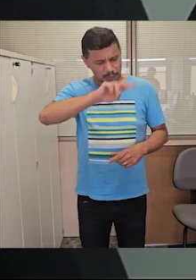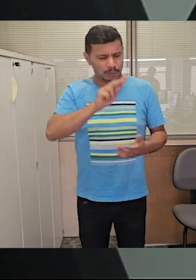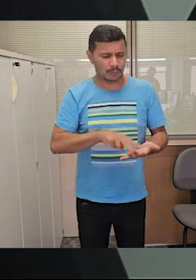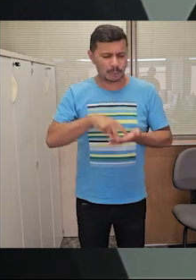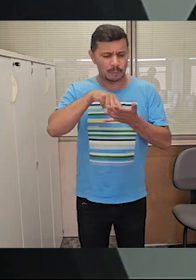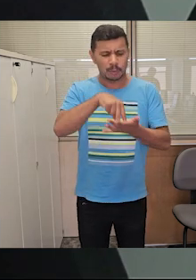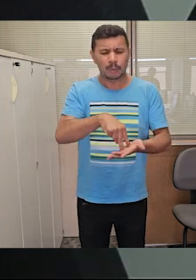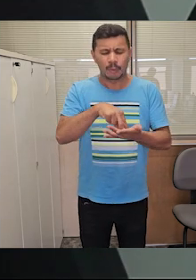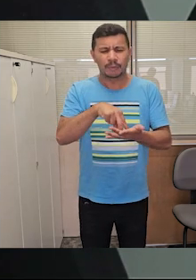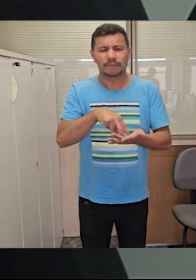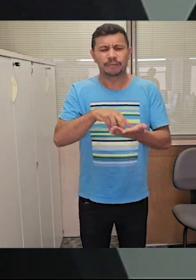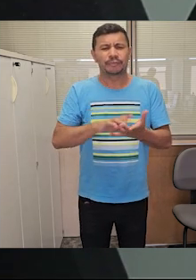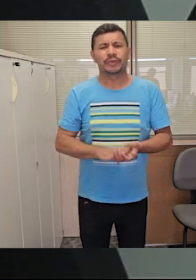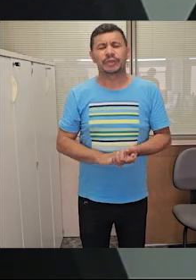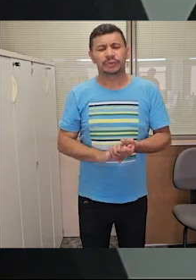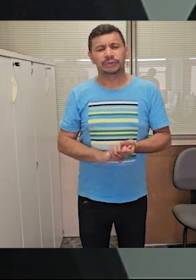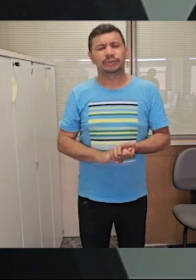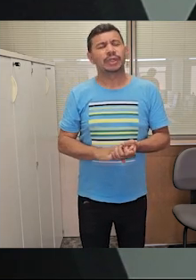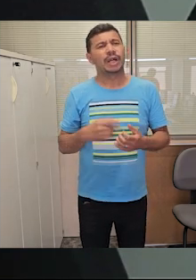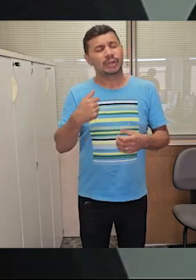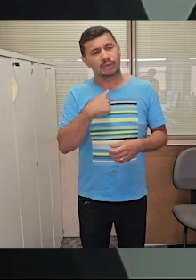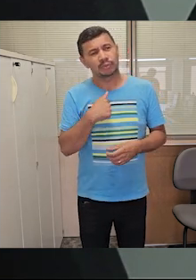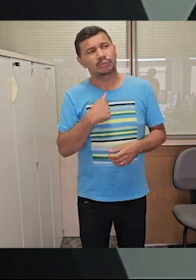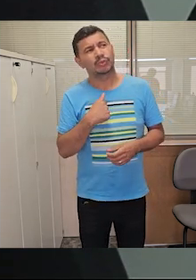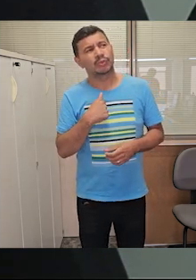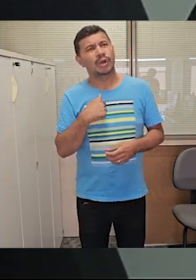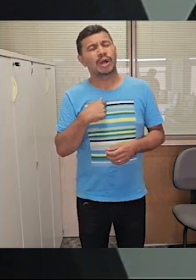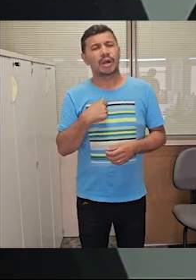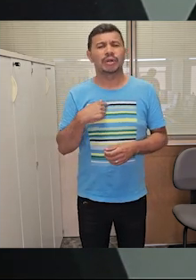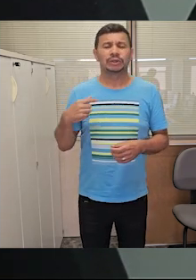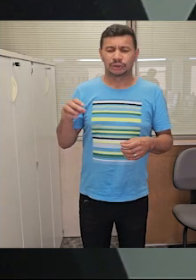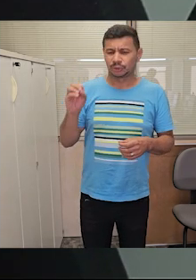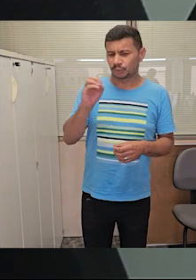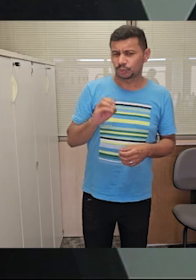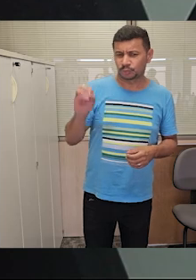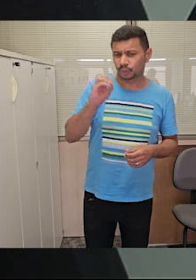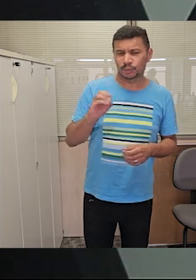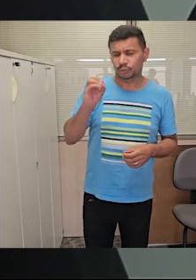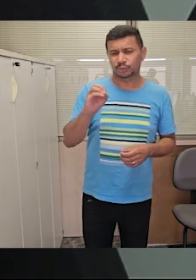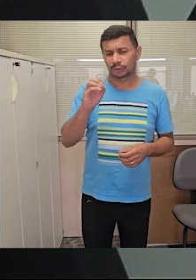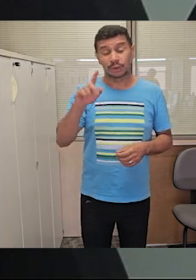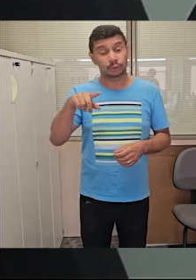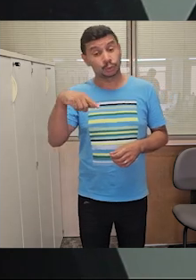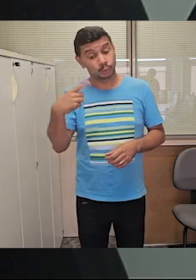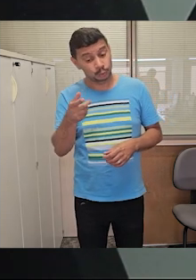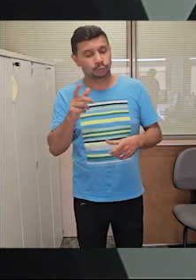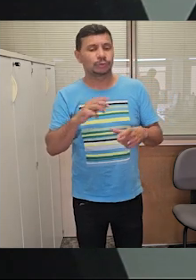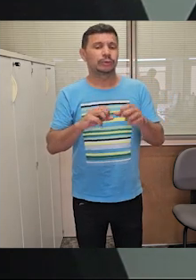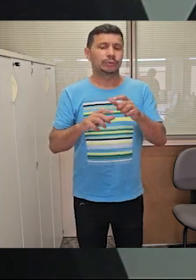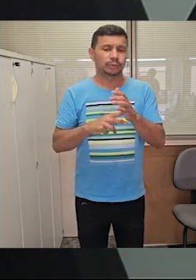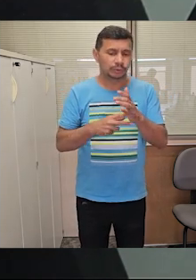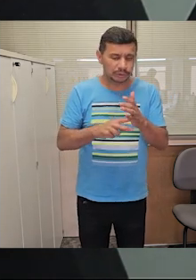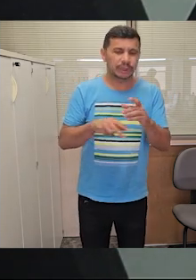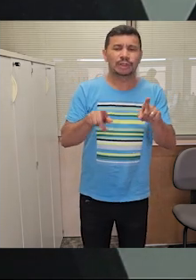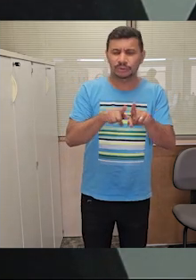E então, principalmente nós, do Sindicato de Osasco e as oposições sindicais,